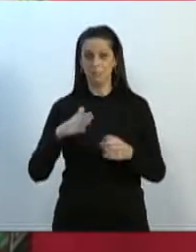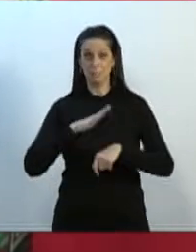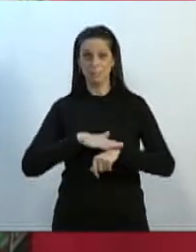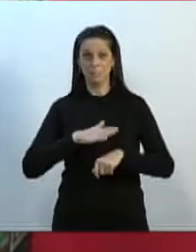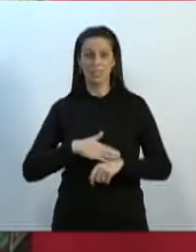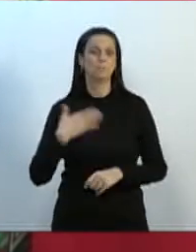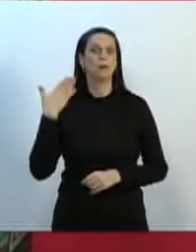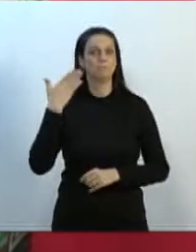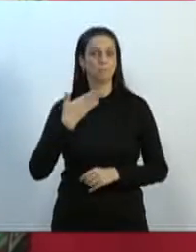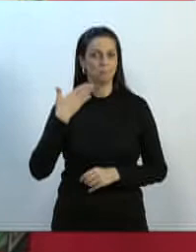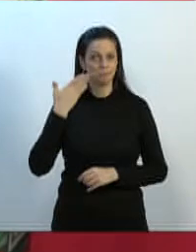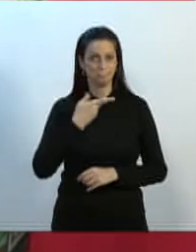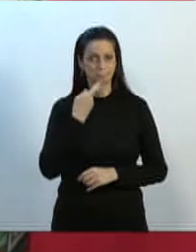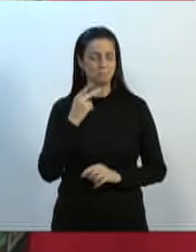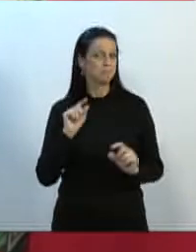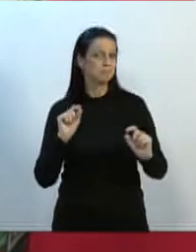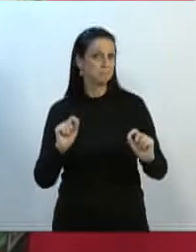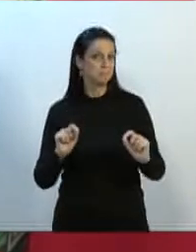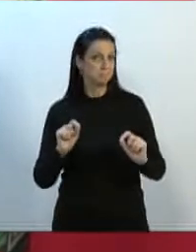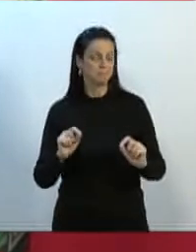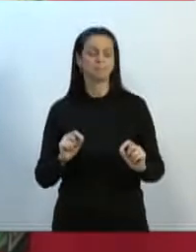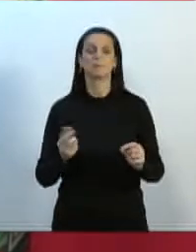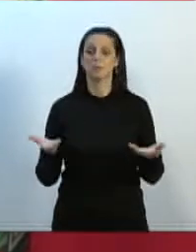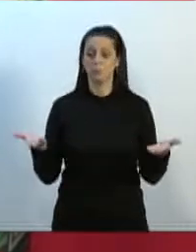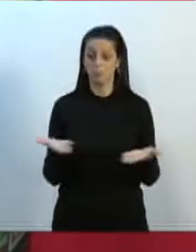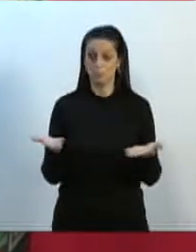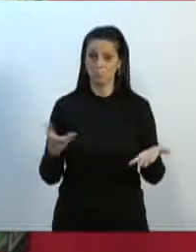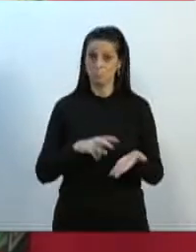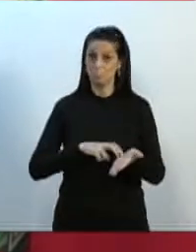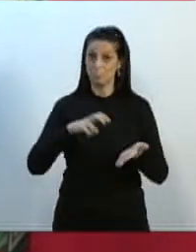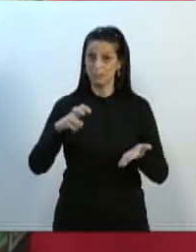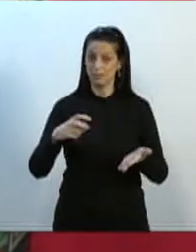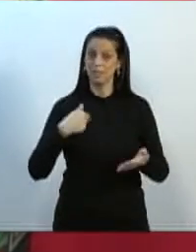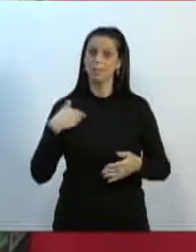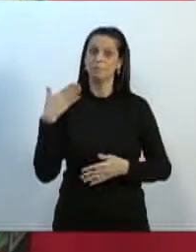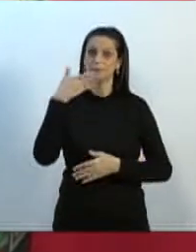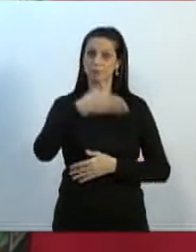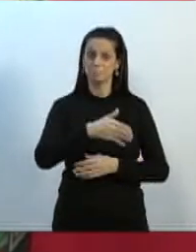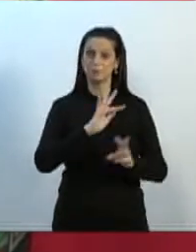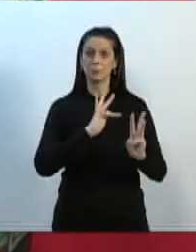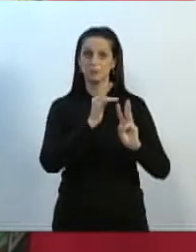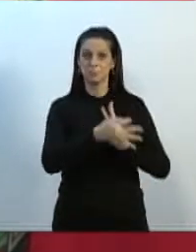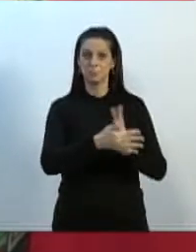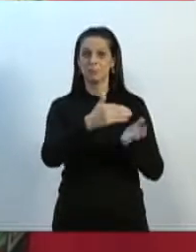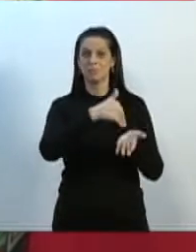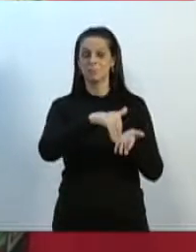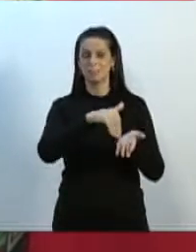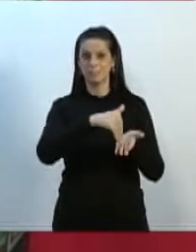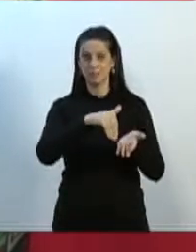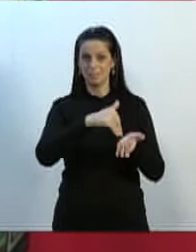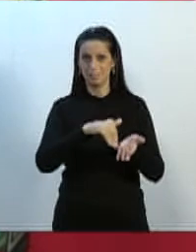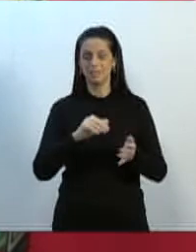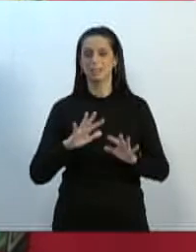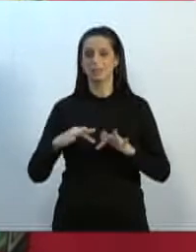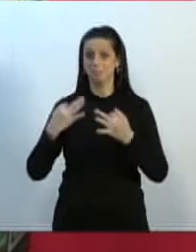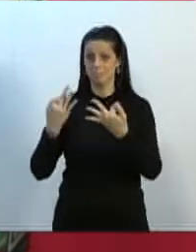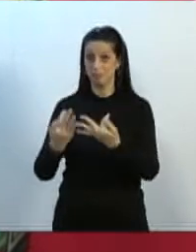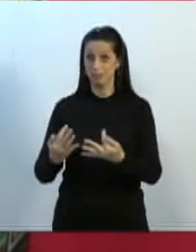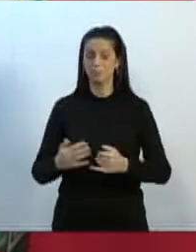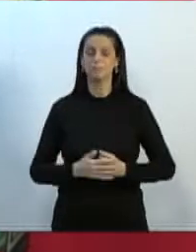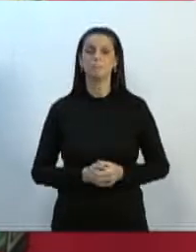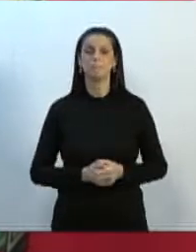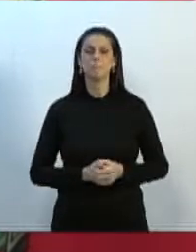destacar a presença nesta manhã lá na Pró-Família, na Secretaria da Família, onde